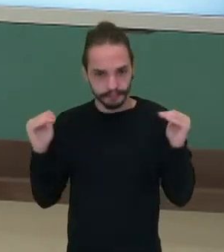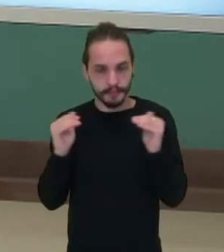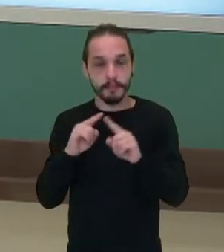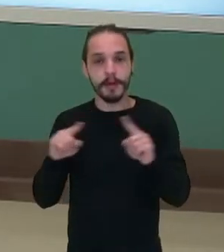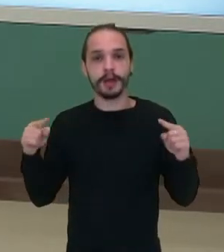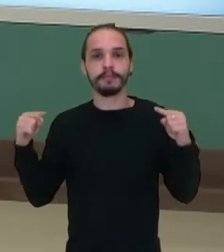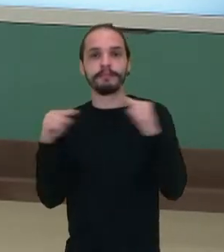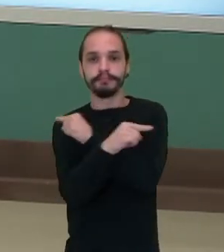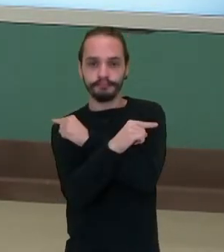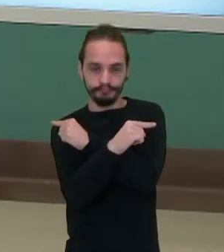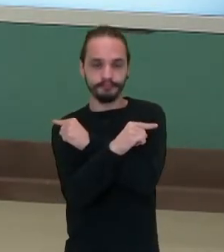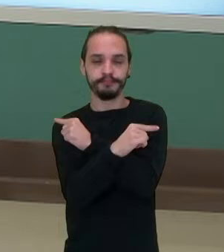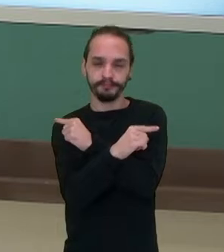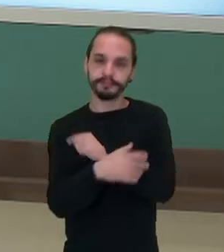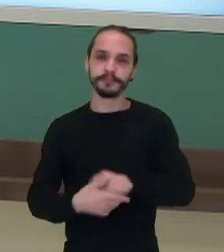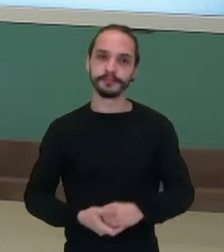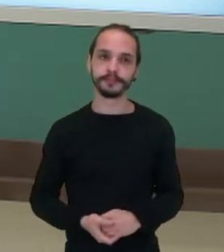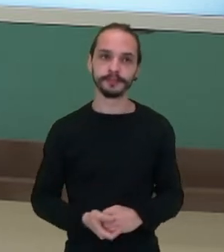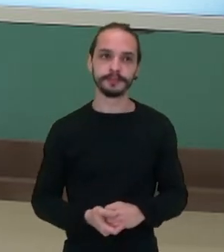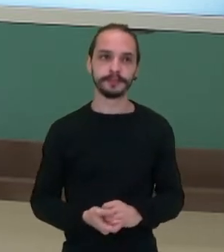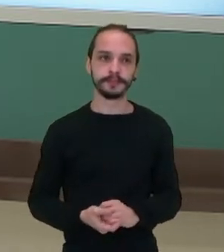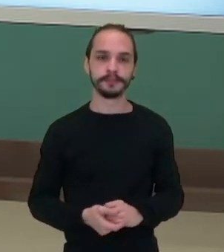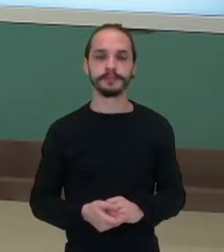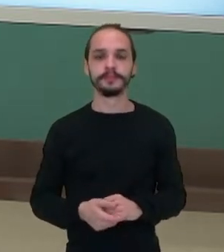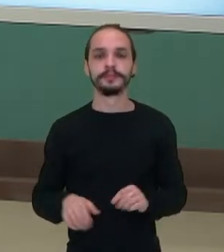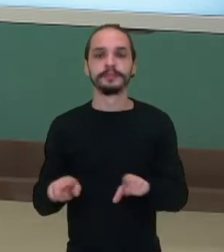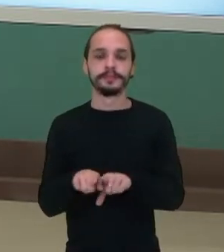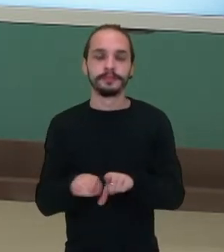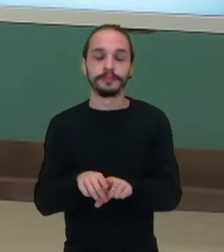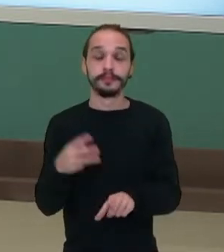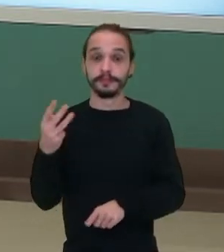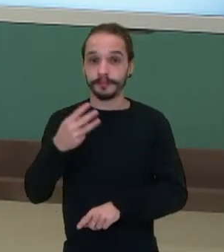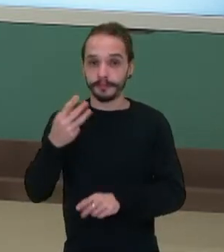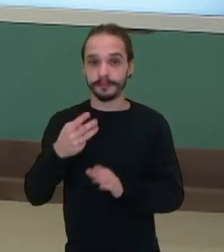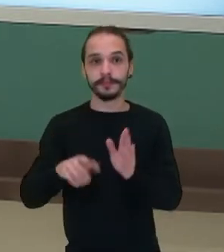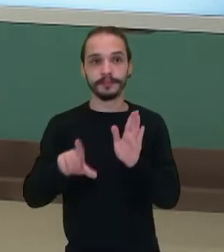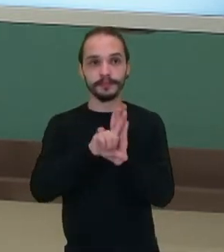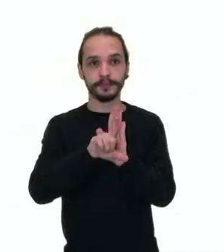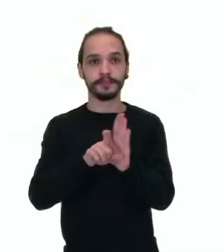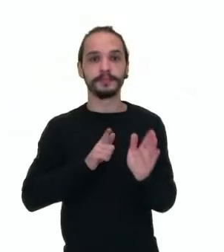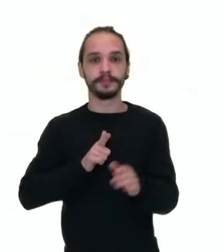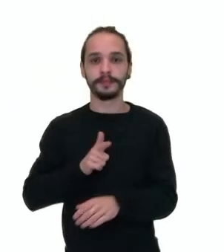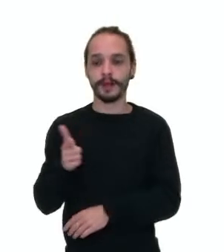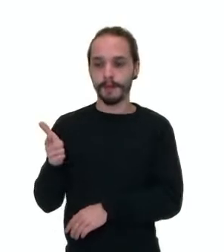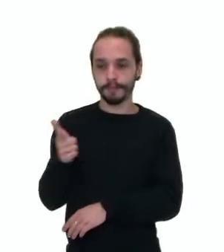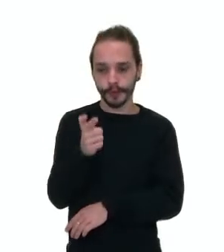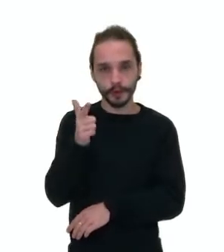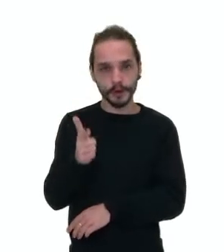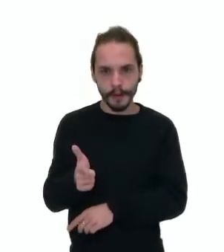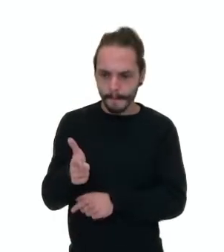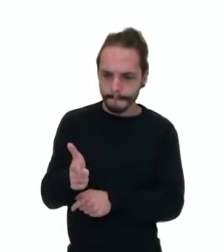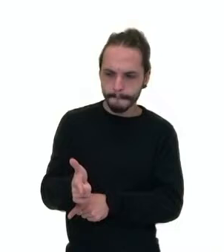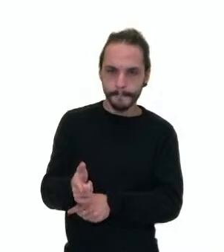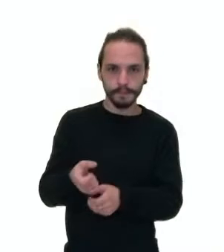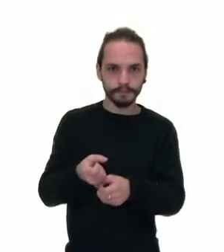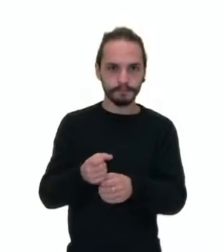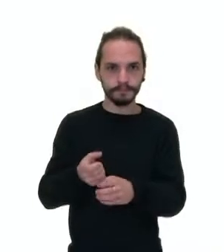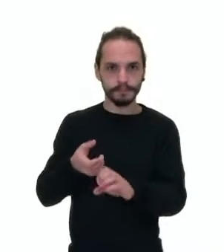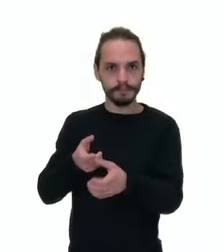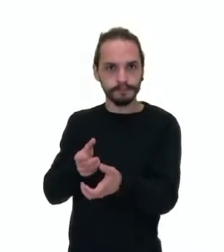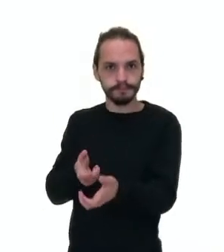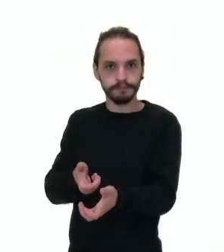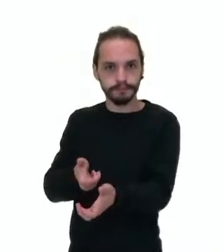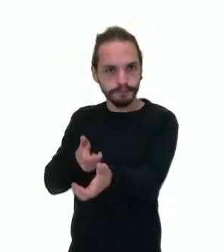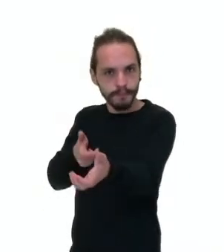opostos, certo? Também a terceira lei de Newton é perceptível em toda arma de fogo. No momento do disparo, a espingarda exerce uma